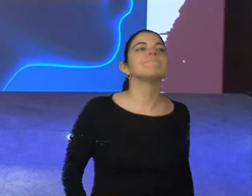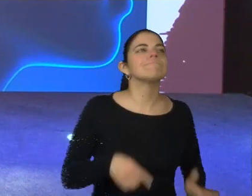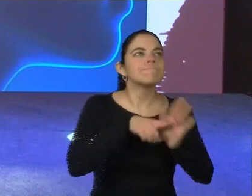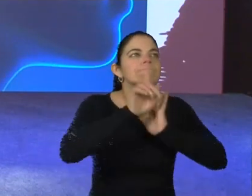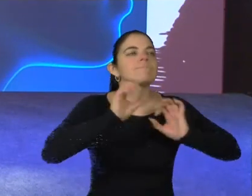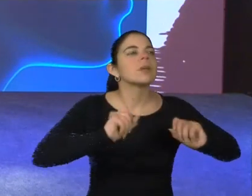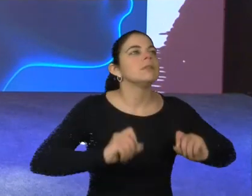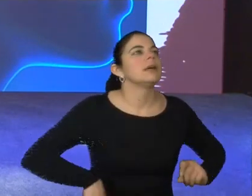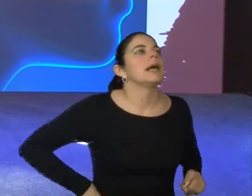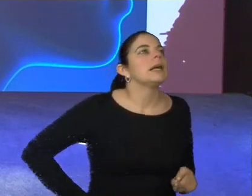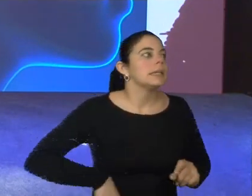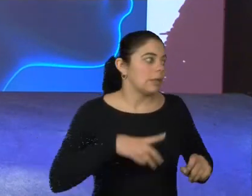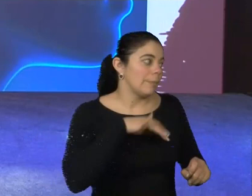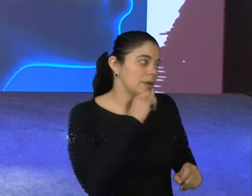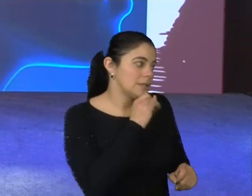o intestino e cérebro.